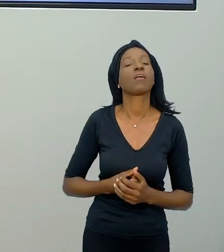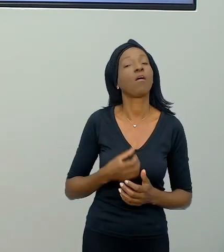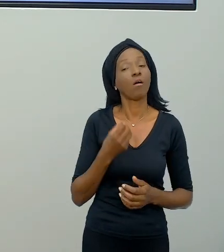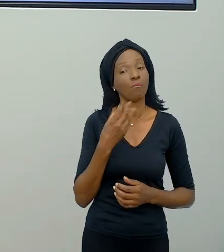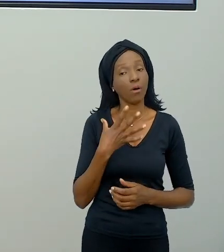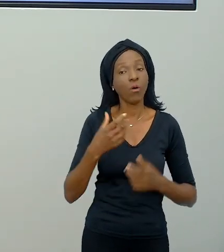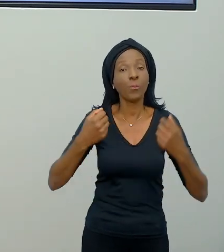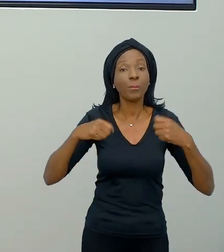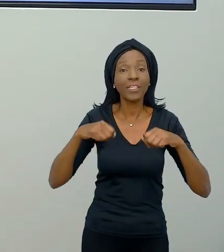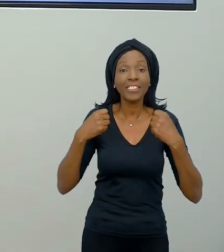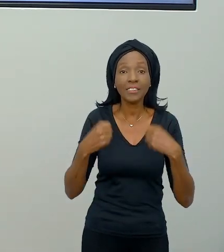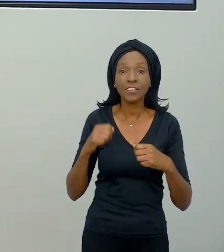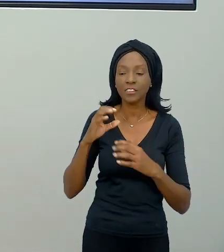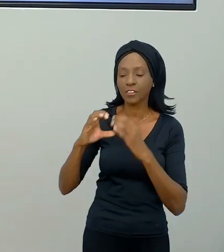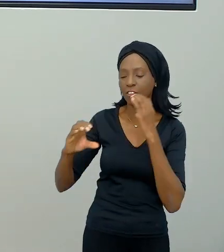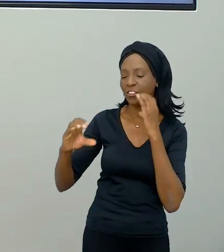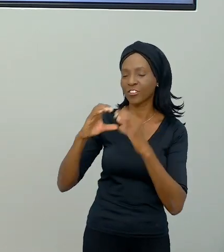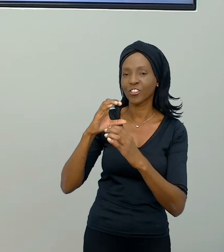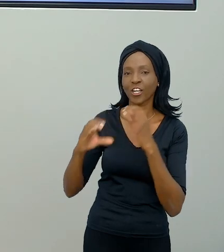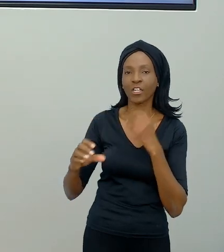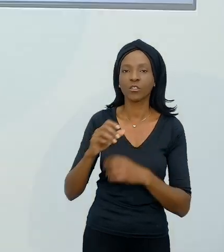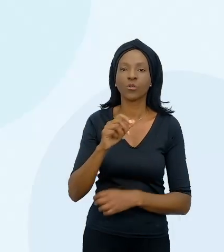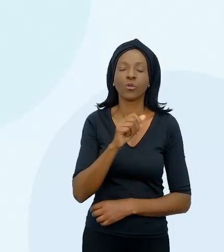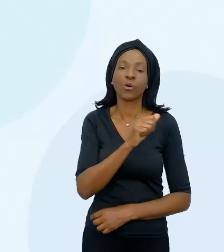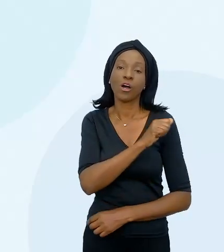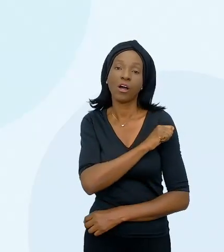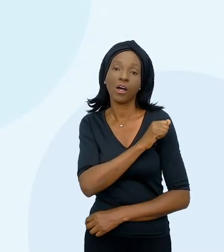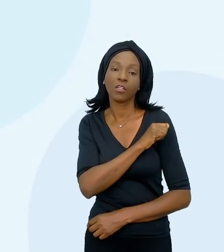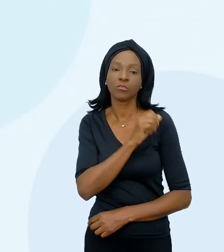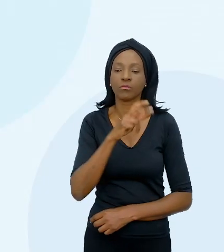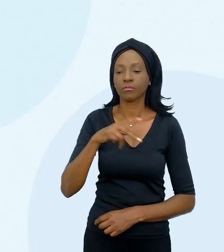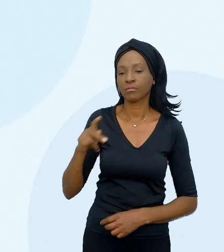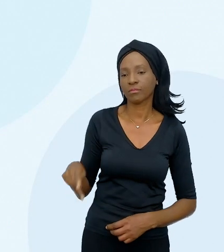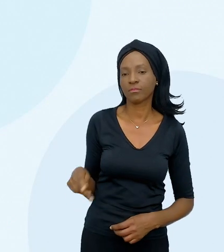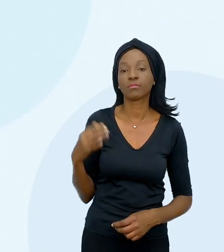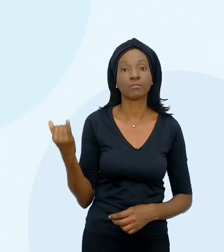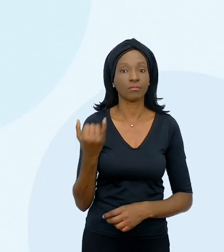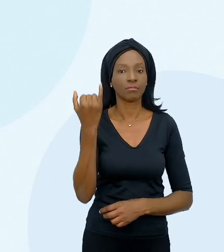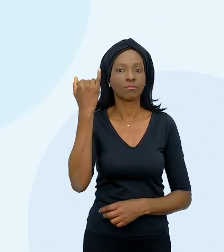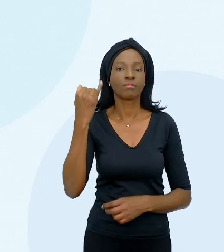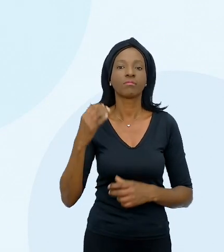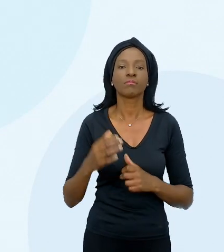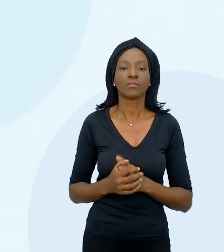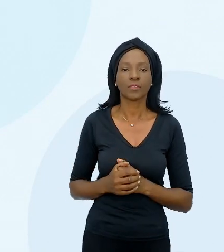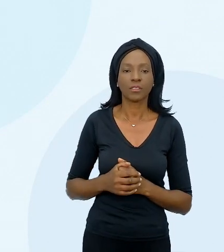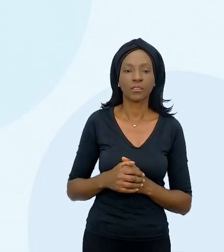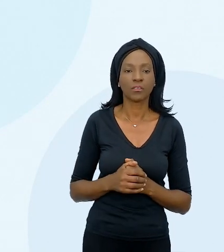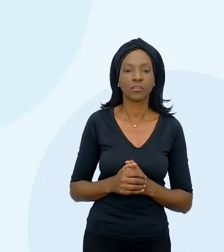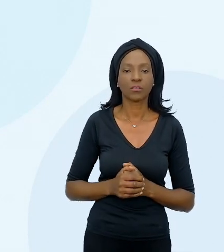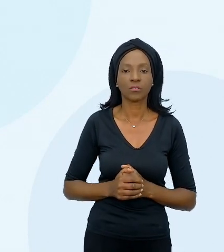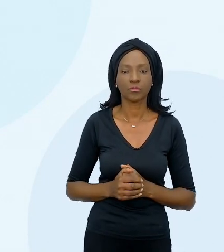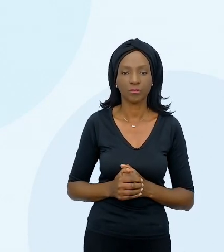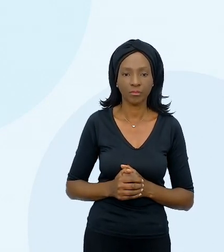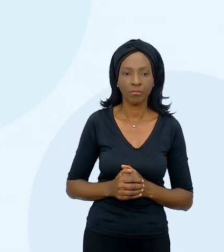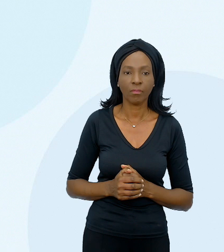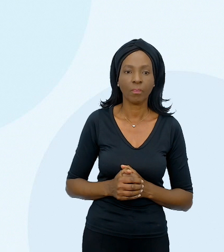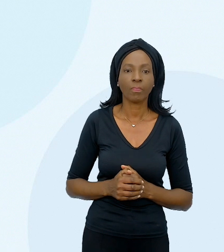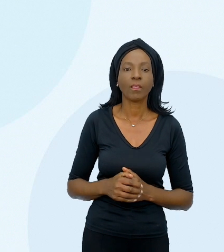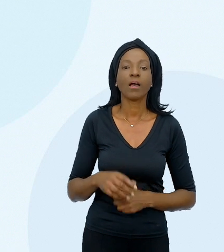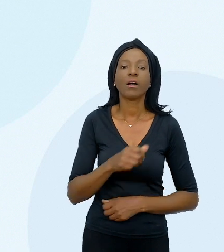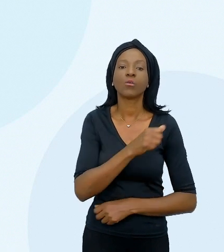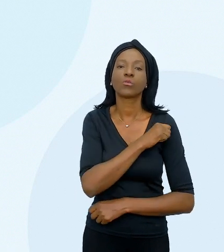entre os estudantes. Então, isso aqui é bem importante dizer e a gente já vai explicar ainda depois da